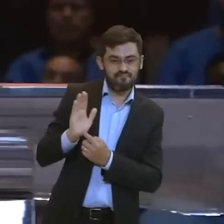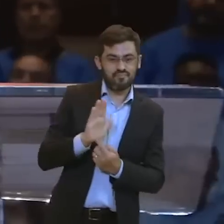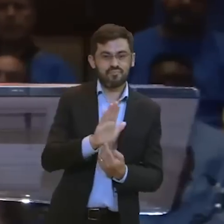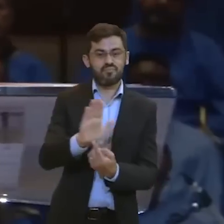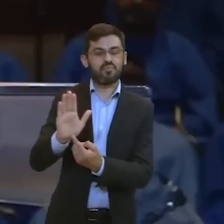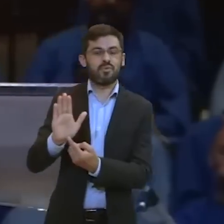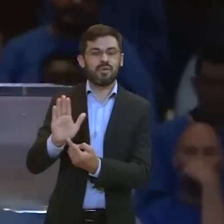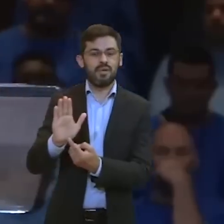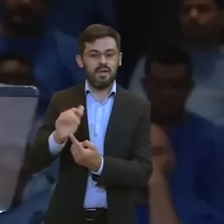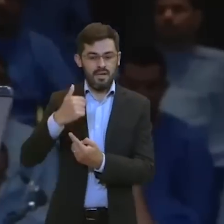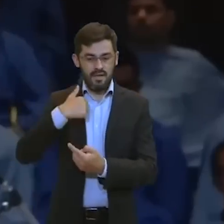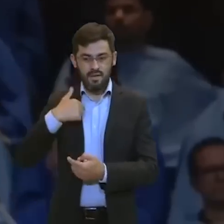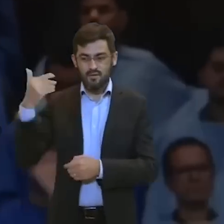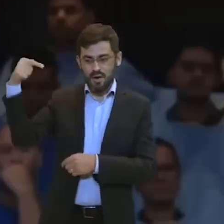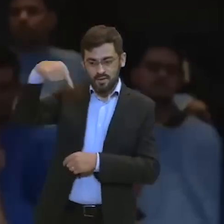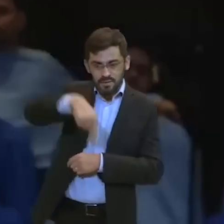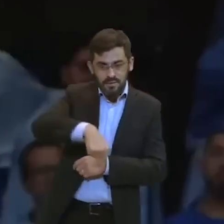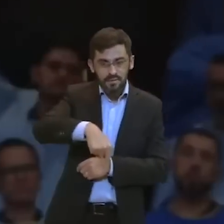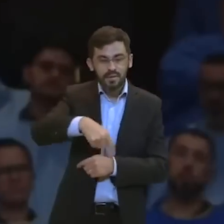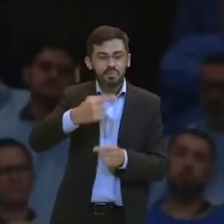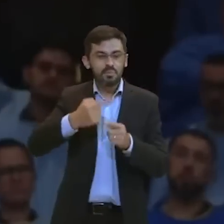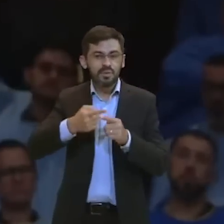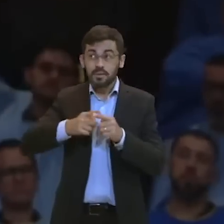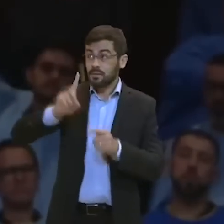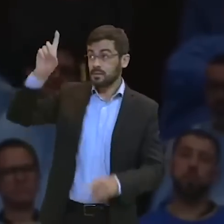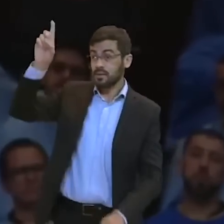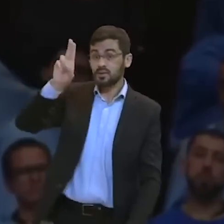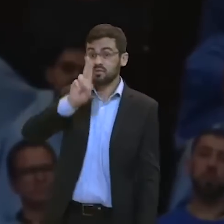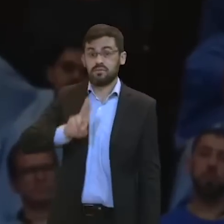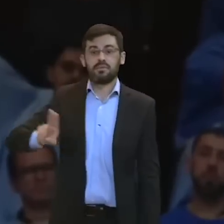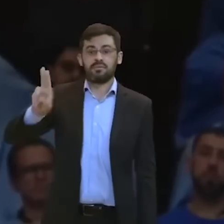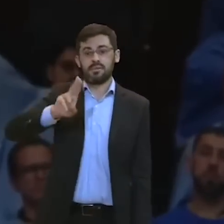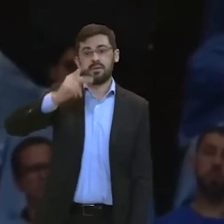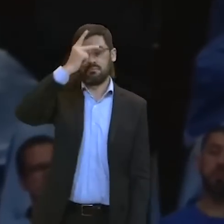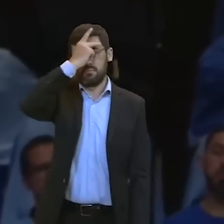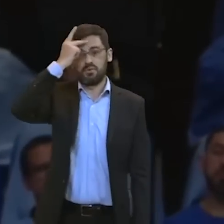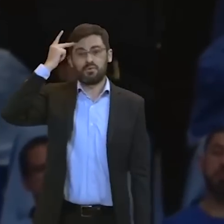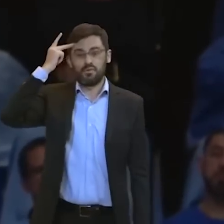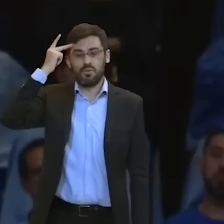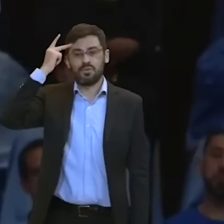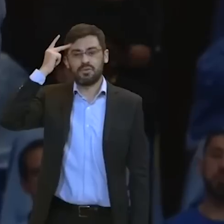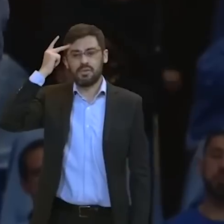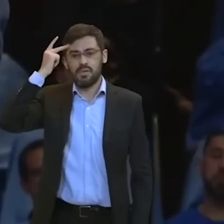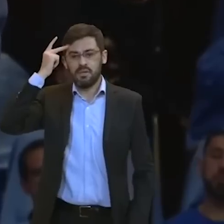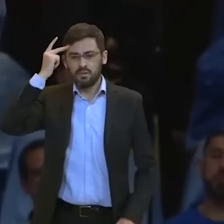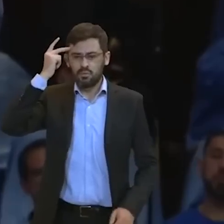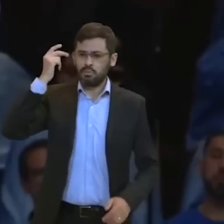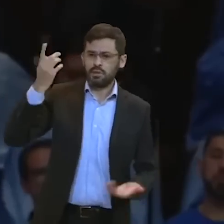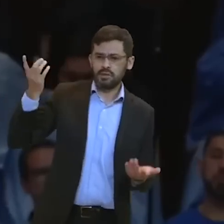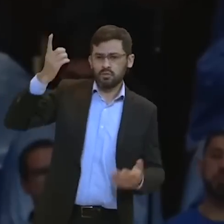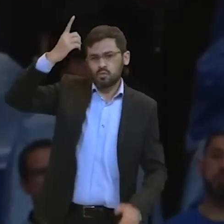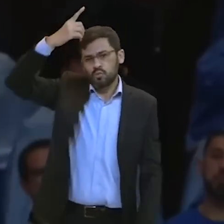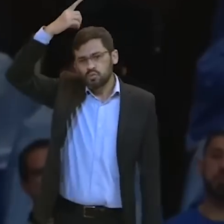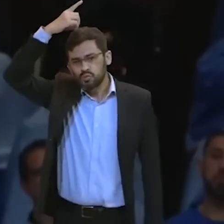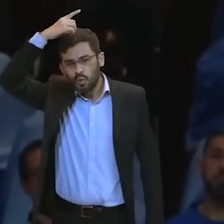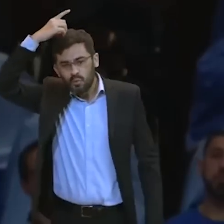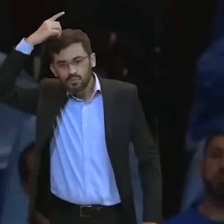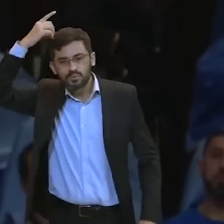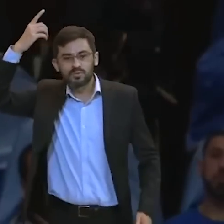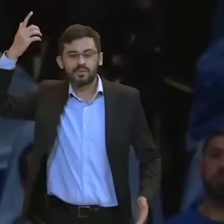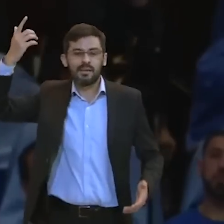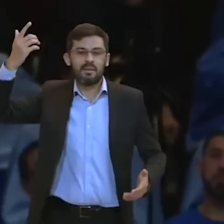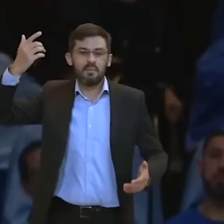aqui porque Deus vai usar pessoas através dos seus dons